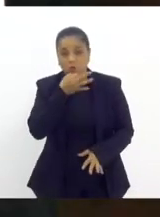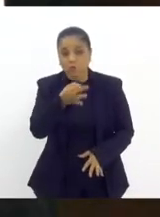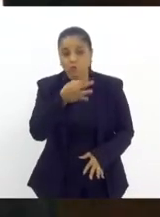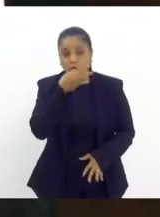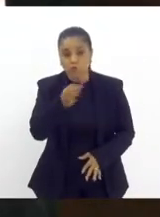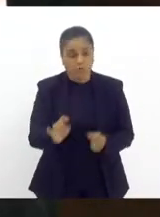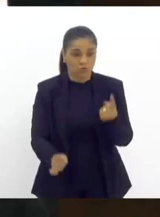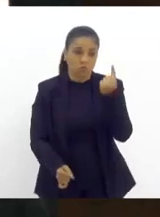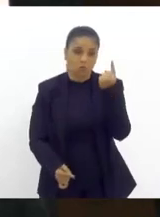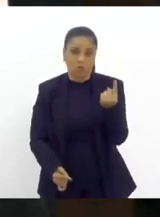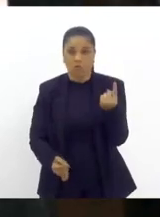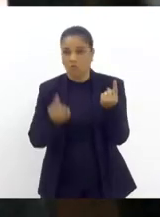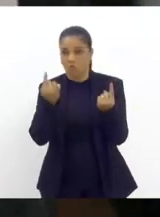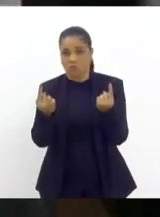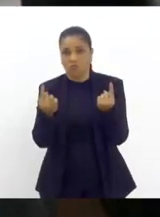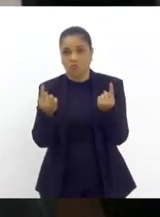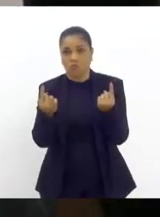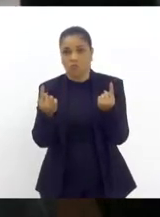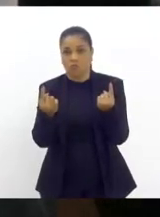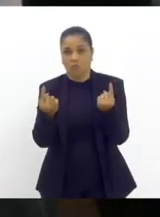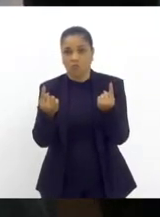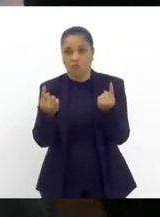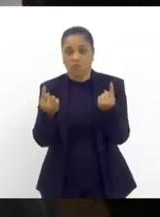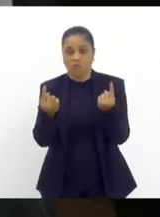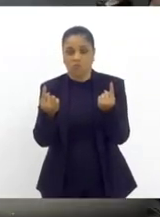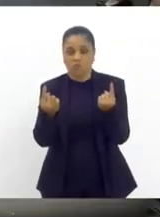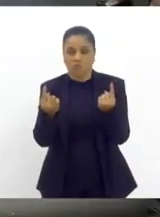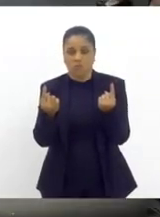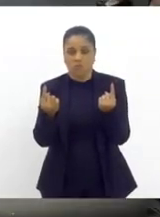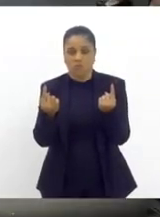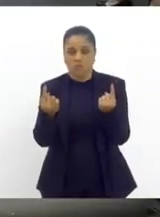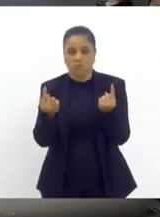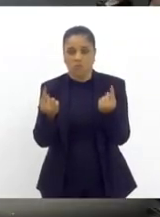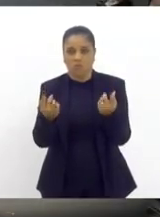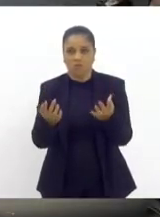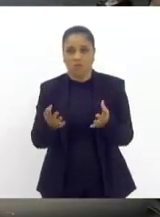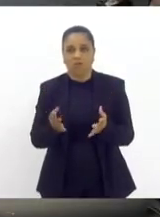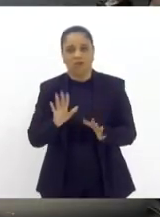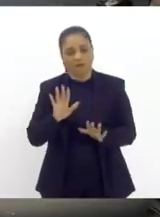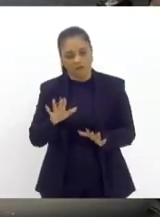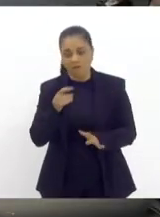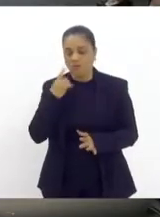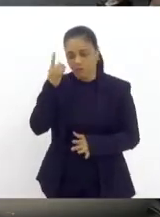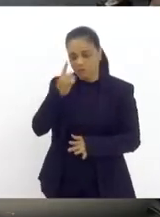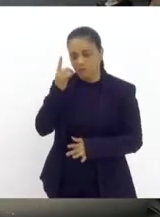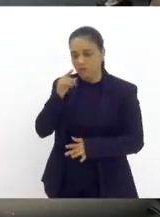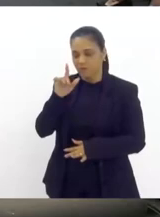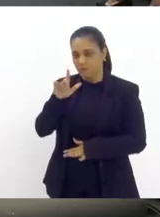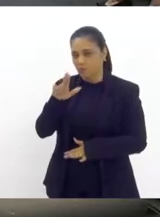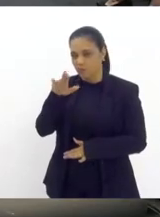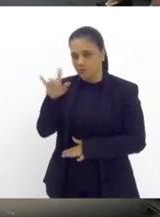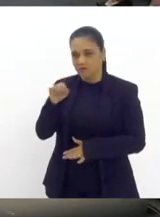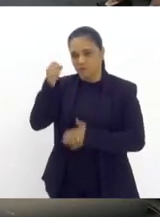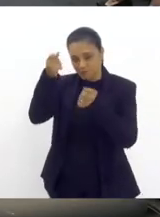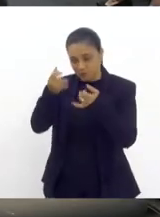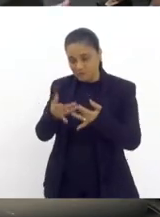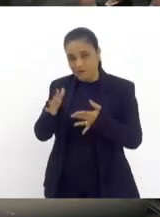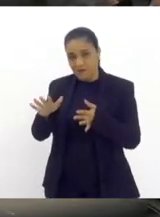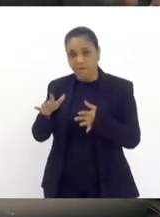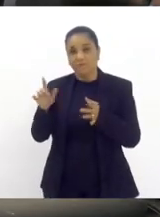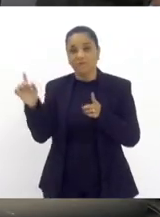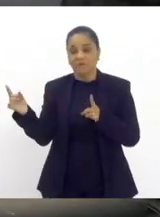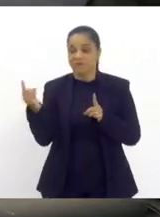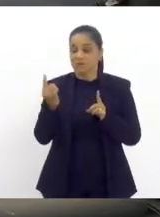voto eu ia chegar nesse eu ia chegar Deputado Municipal a questão que eu trouxe aqui é que